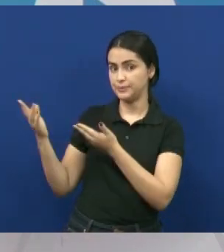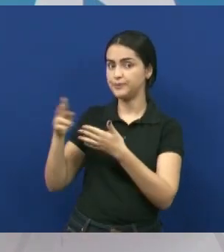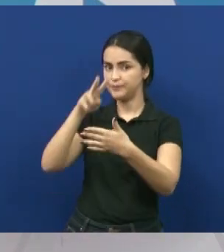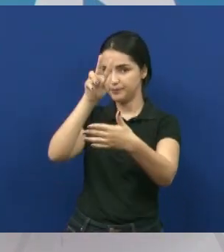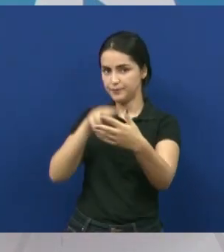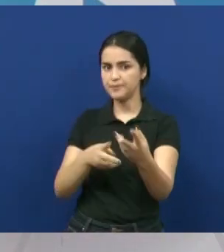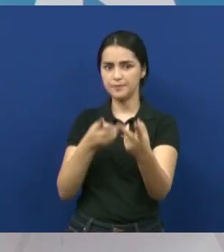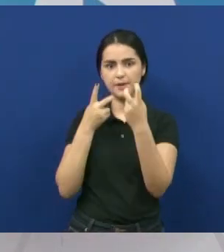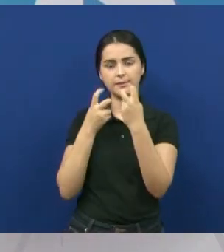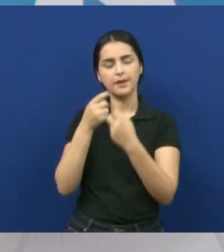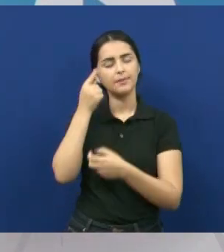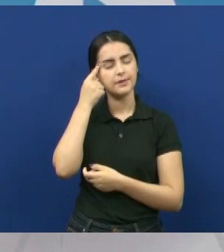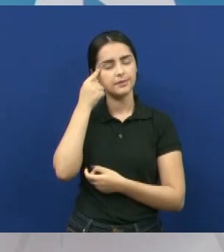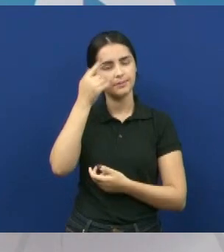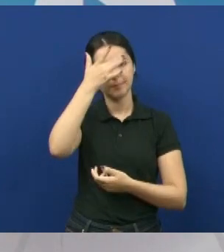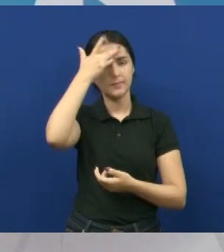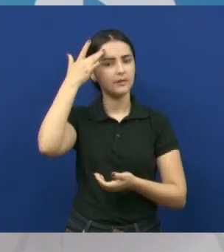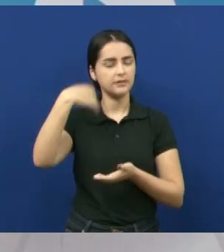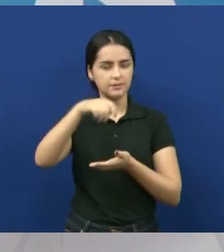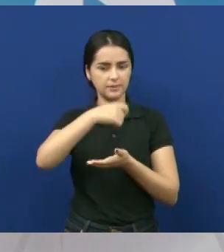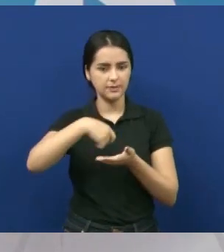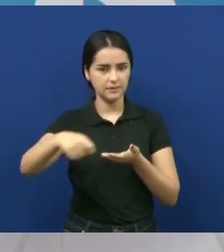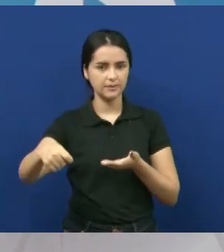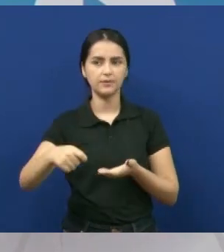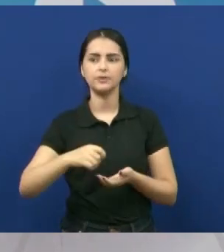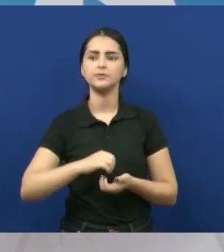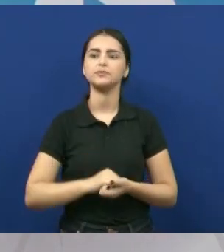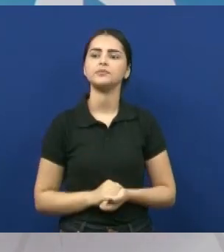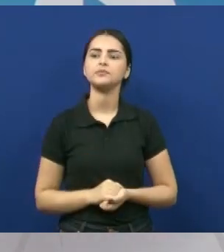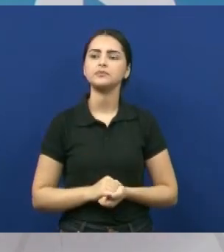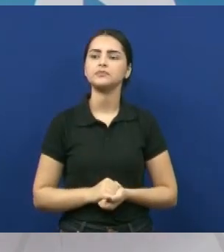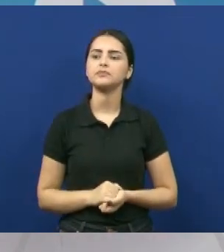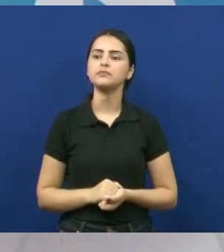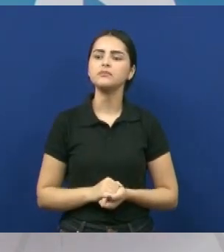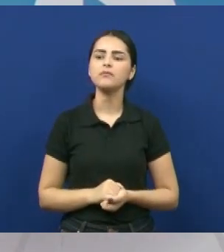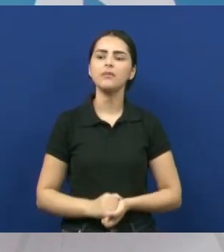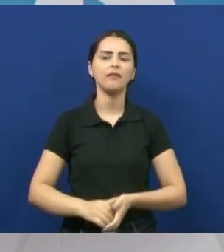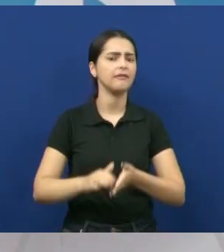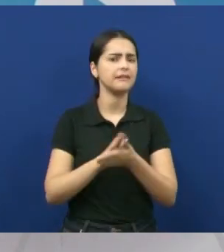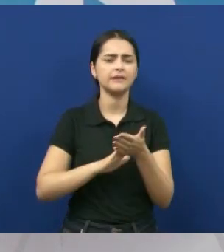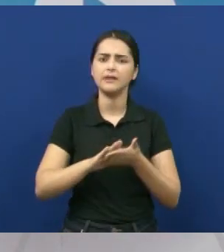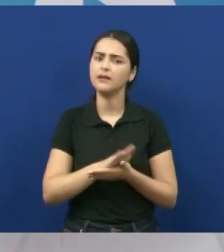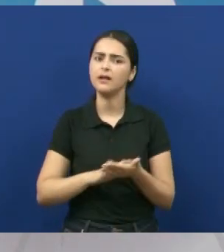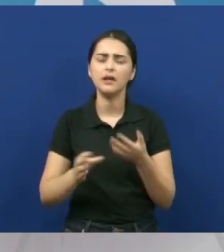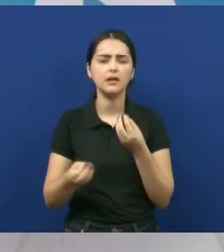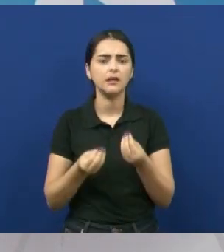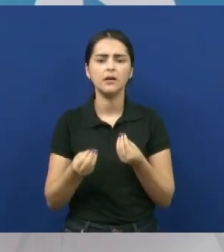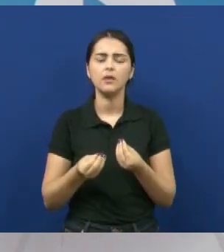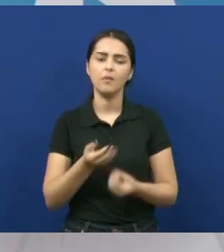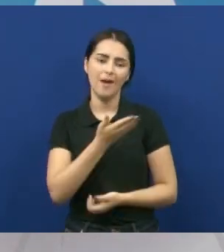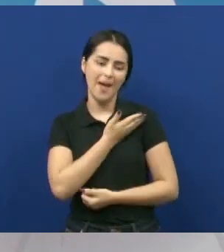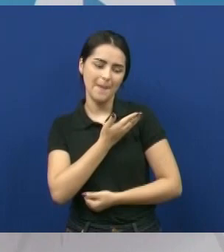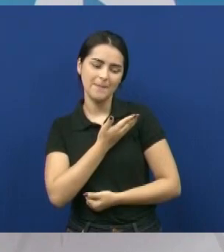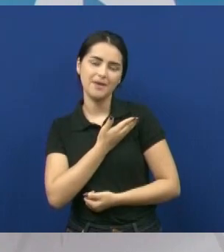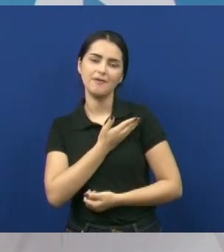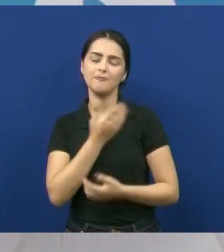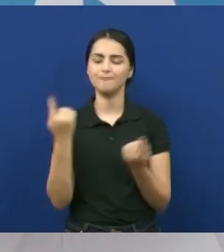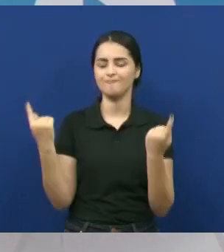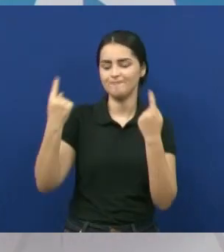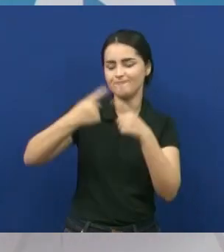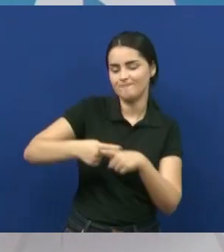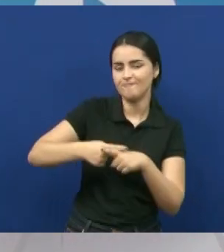pensador alemão, jurista, né, Carl Schmitt. Ele diz que política é nada mais, nada menos que amigo